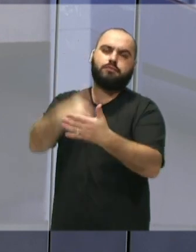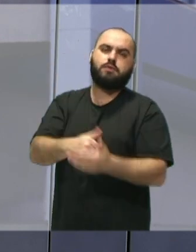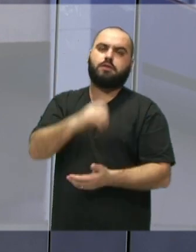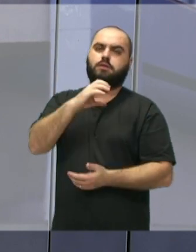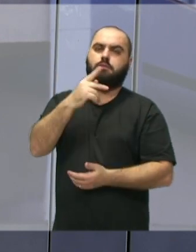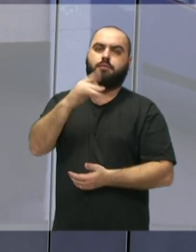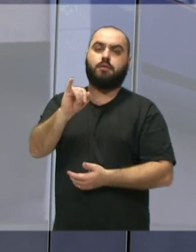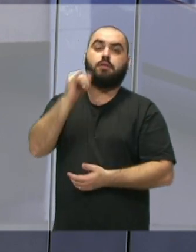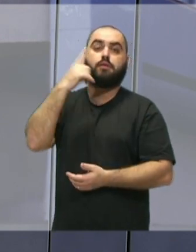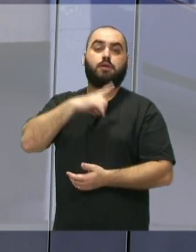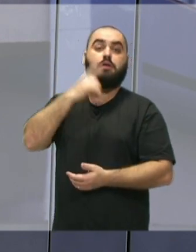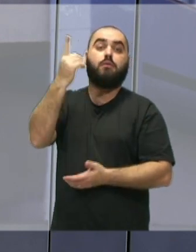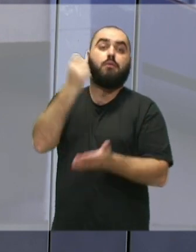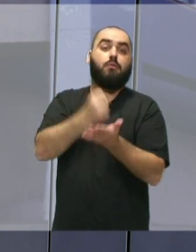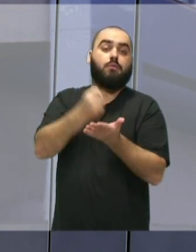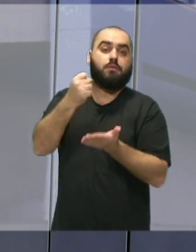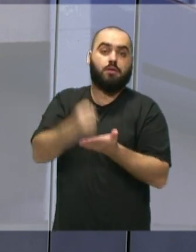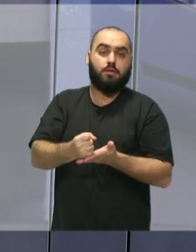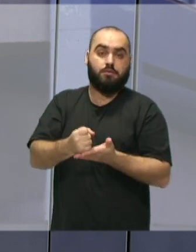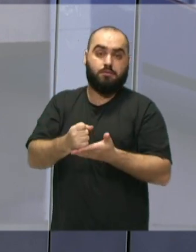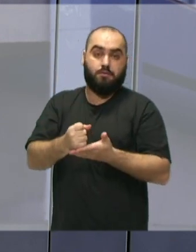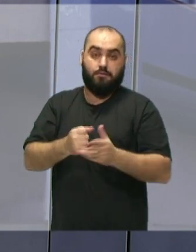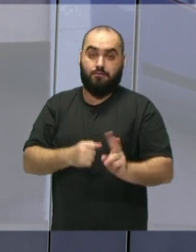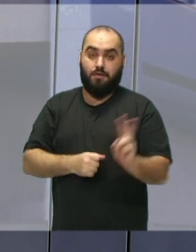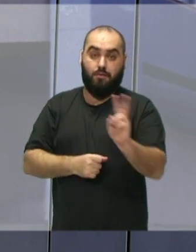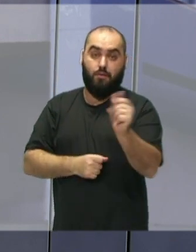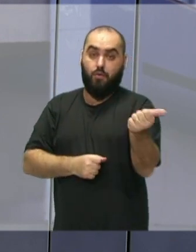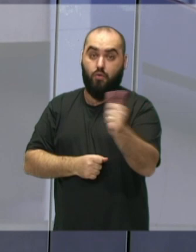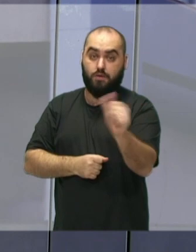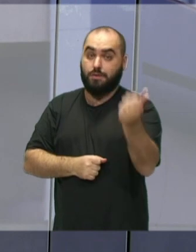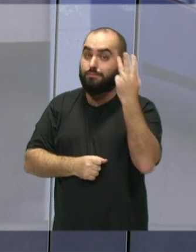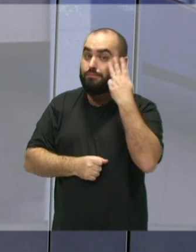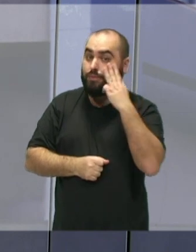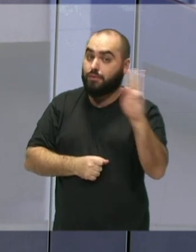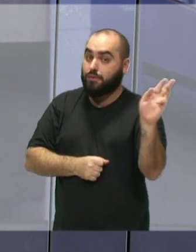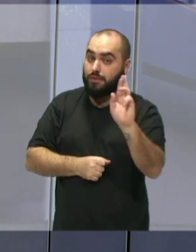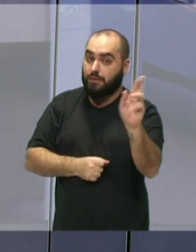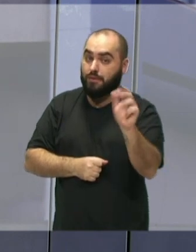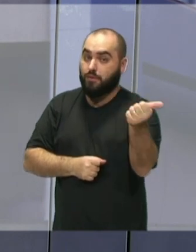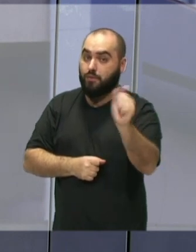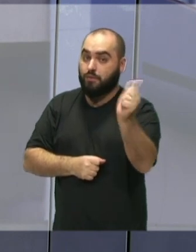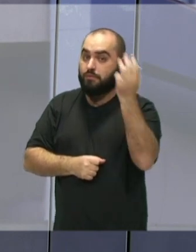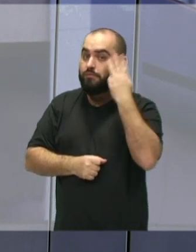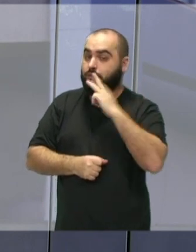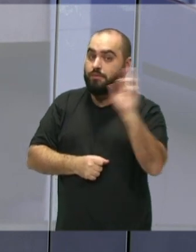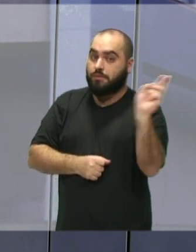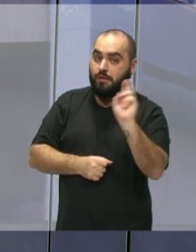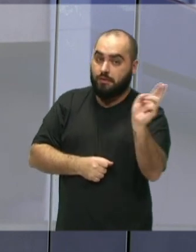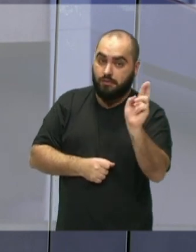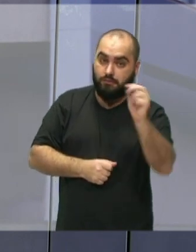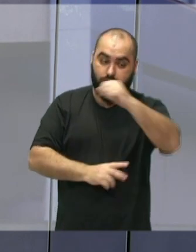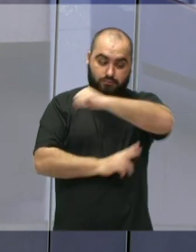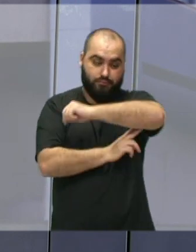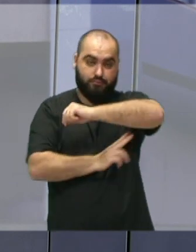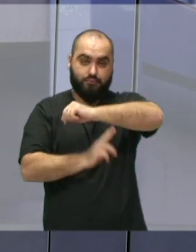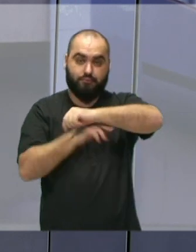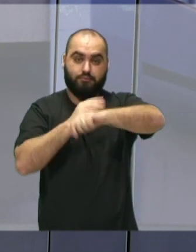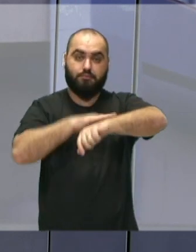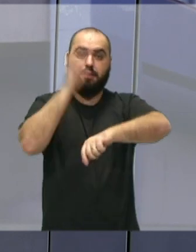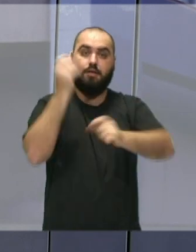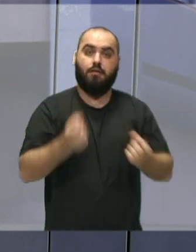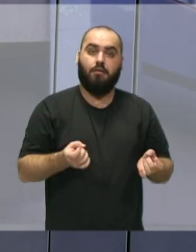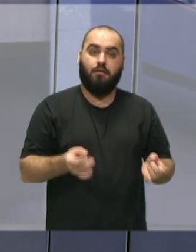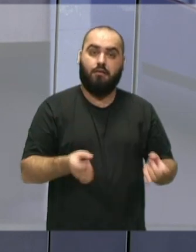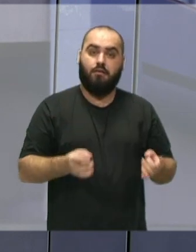que é o que chamou mais atenção, que custou 11 milhões de reais. 11 milhões de reais é mais do que as pontes que ele prometeu e que não construiu